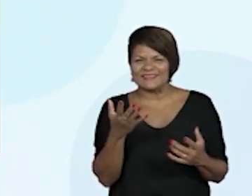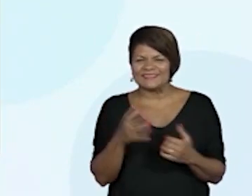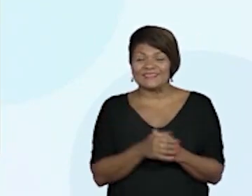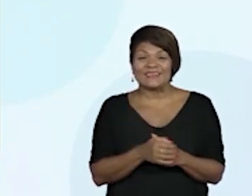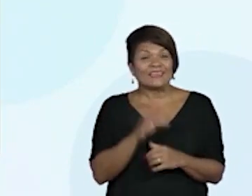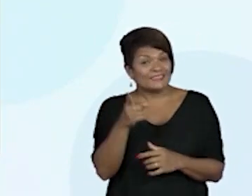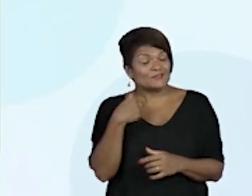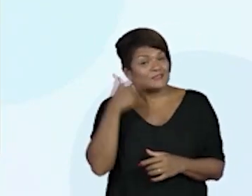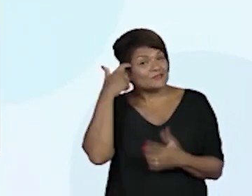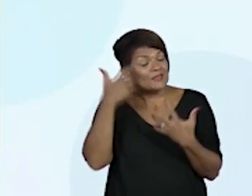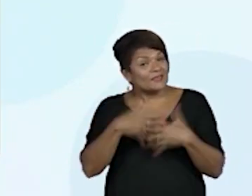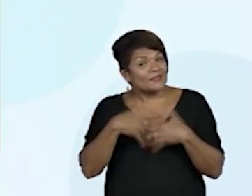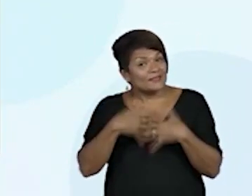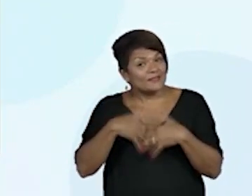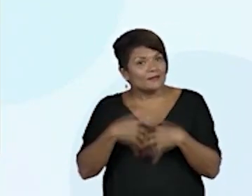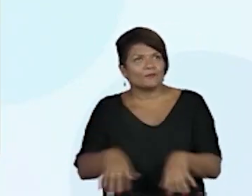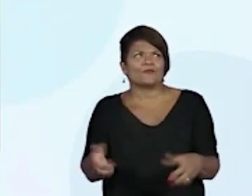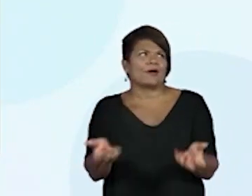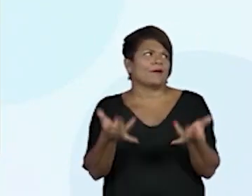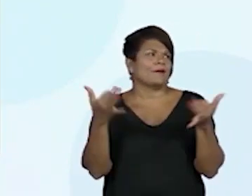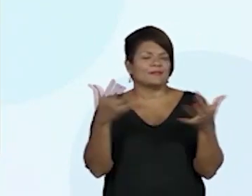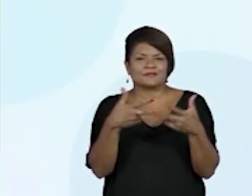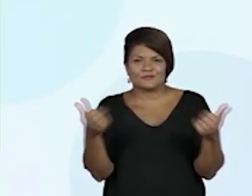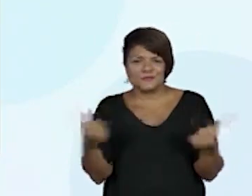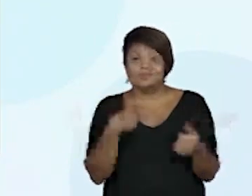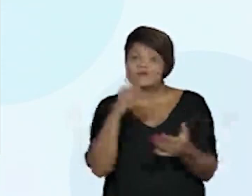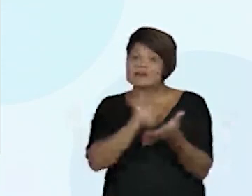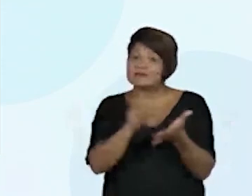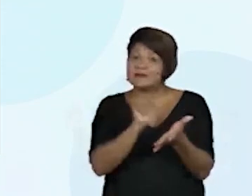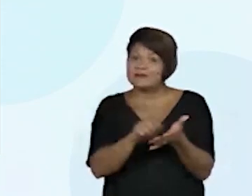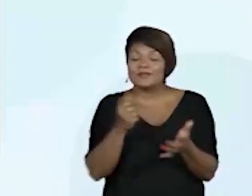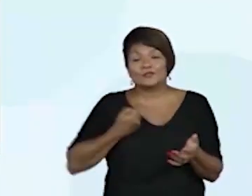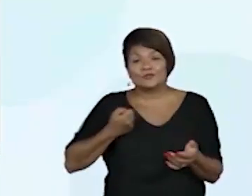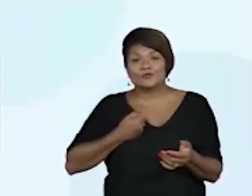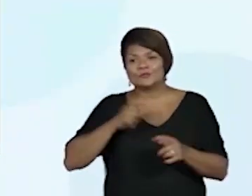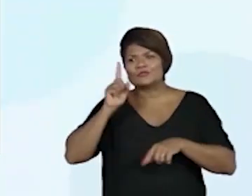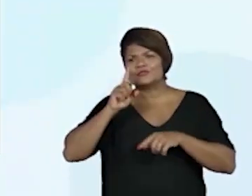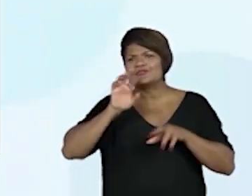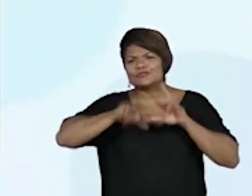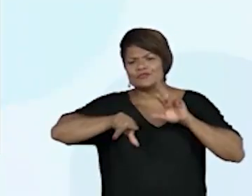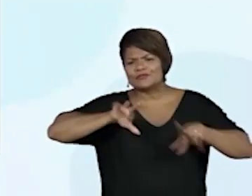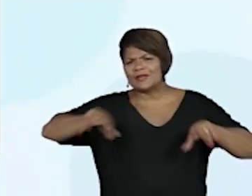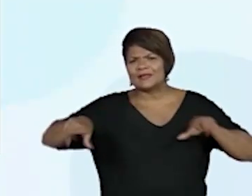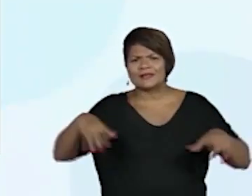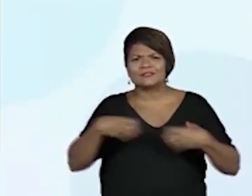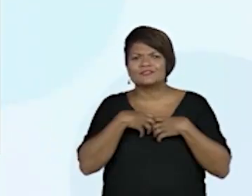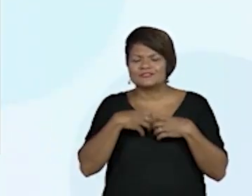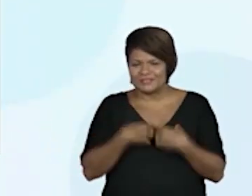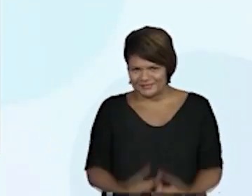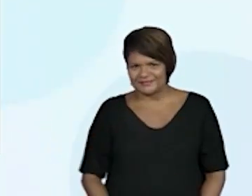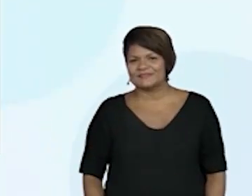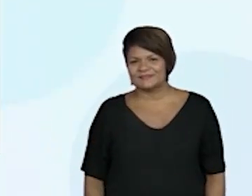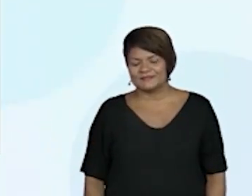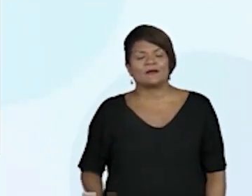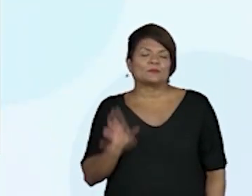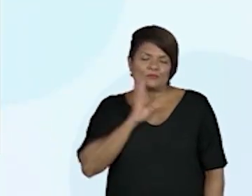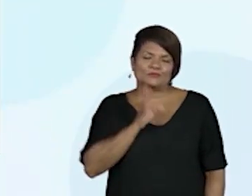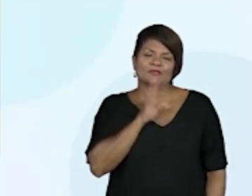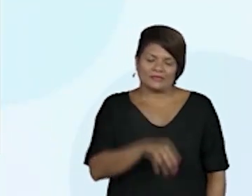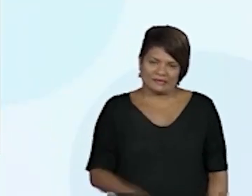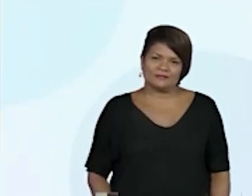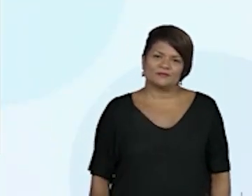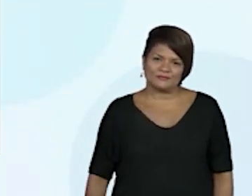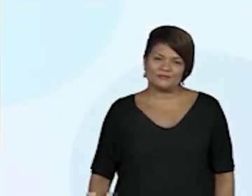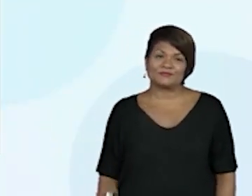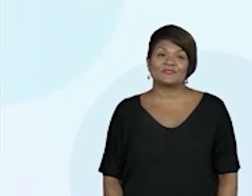Você vai pensando numa série de coisas, escrevendo o número de diferentes maneiras. É muito legal.